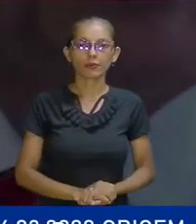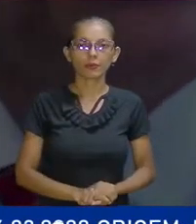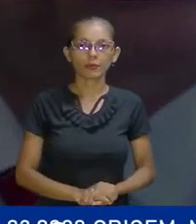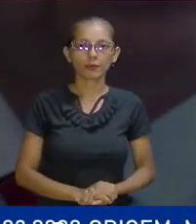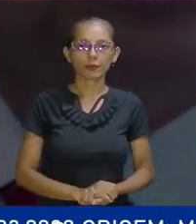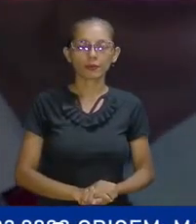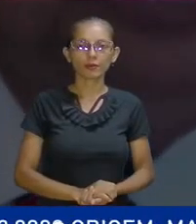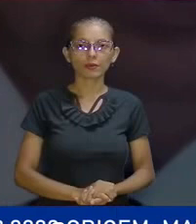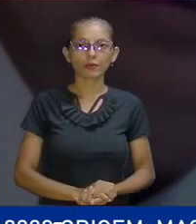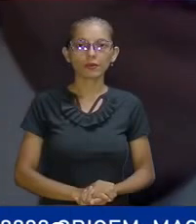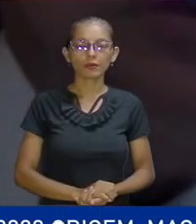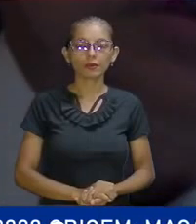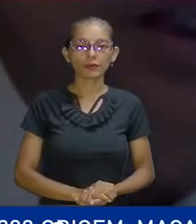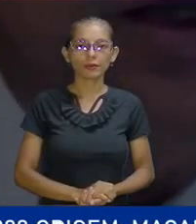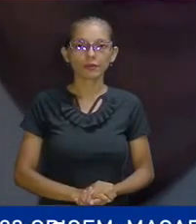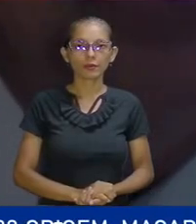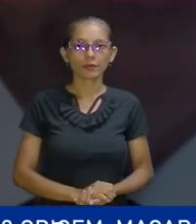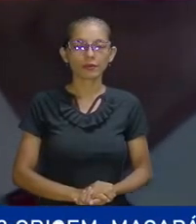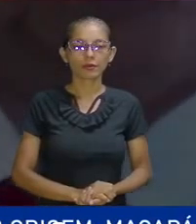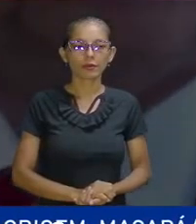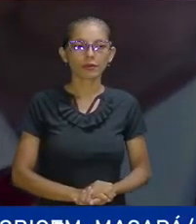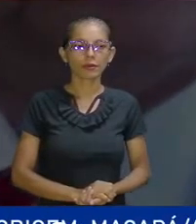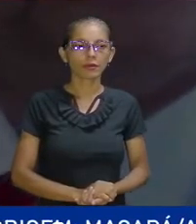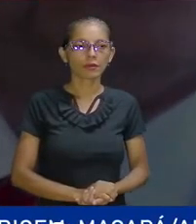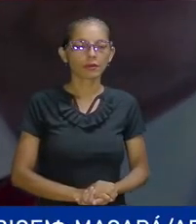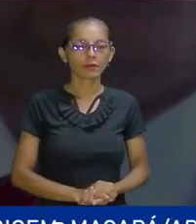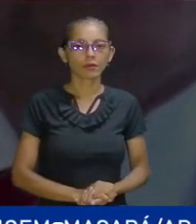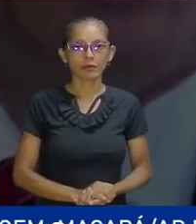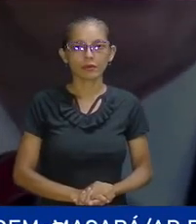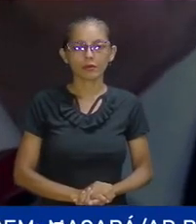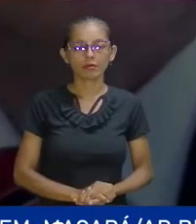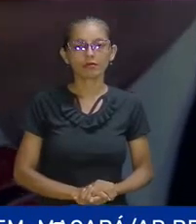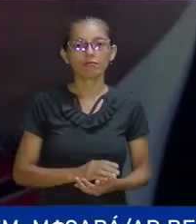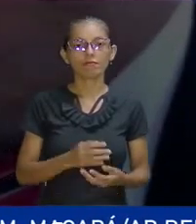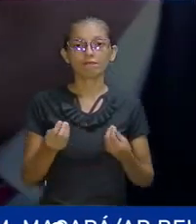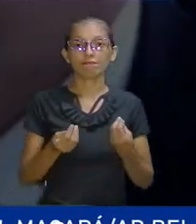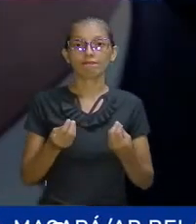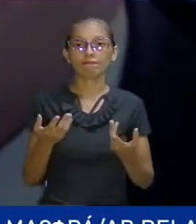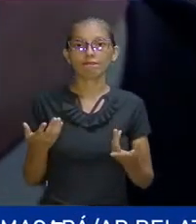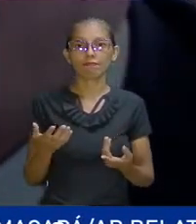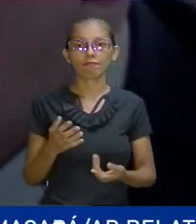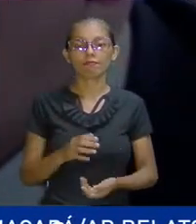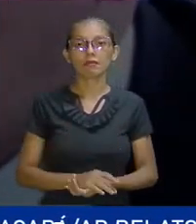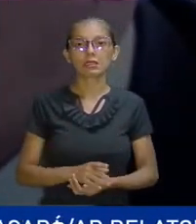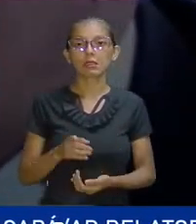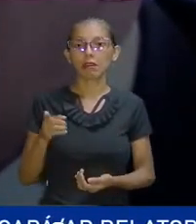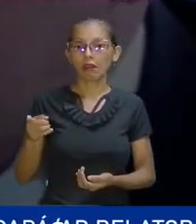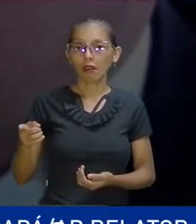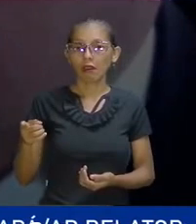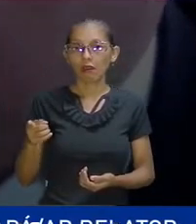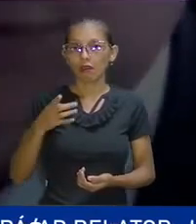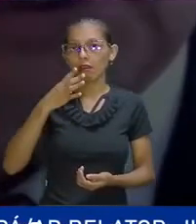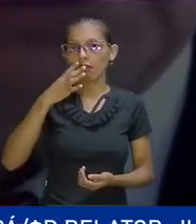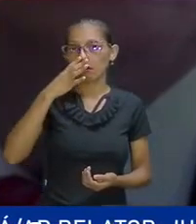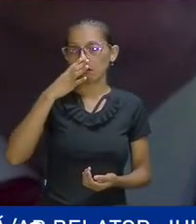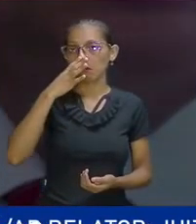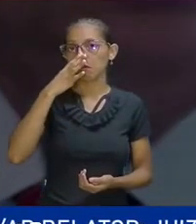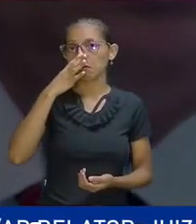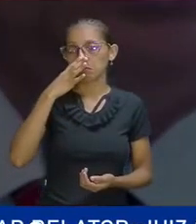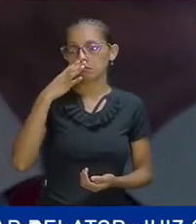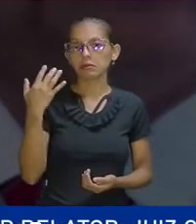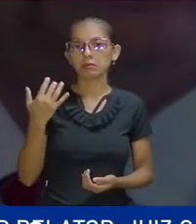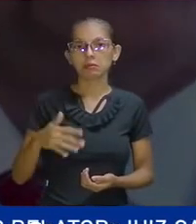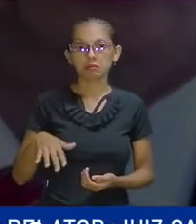Excelência, é tão absurdo que o parlamentar mais votado no país nessas